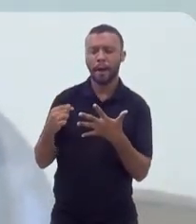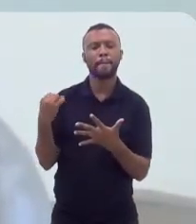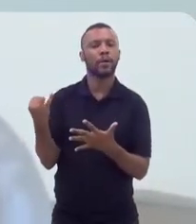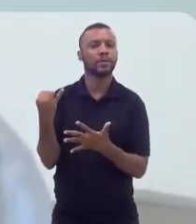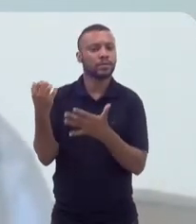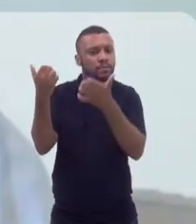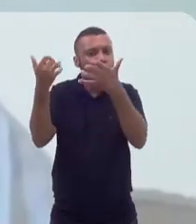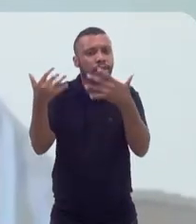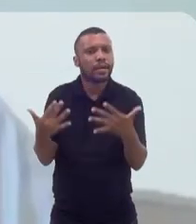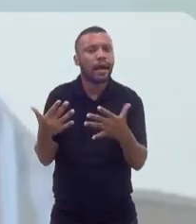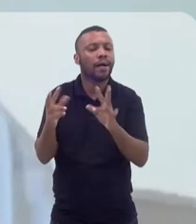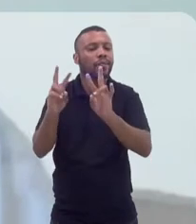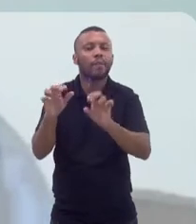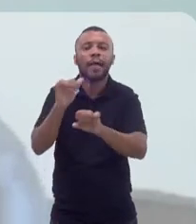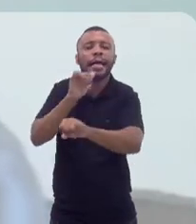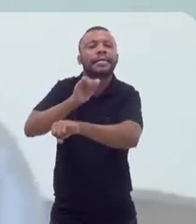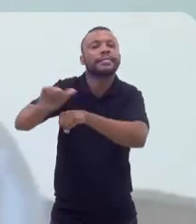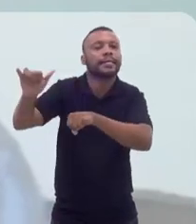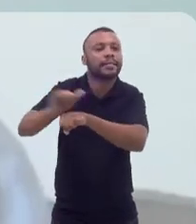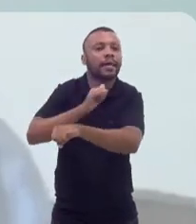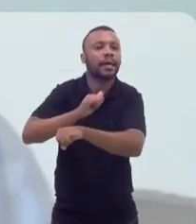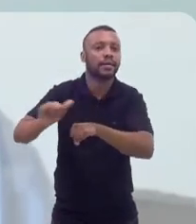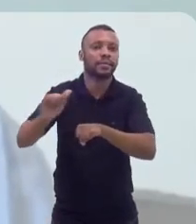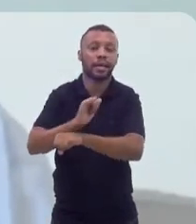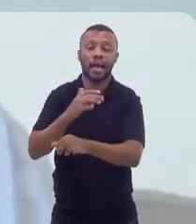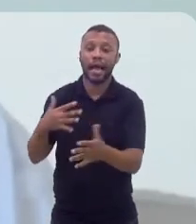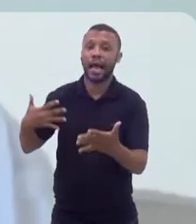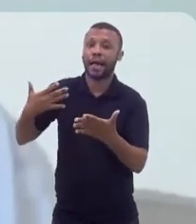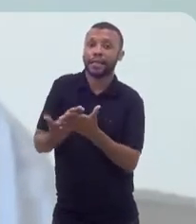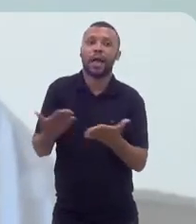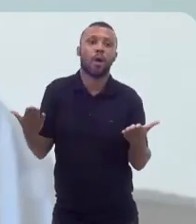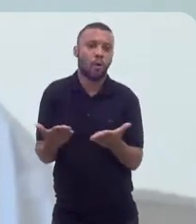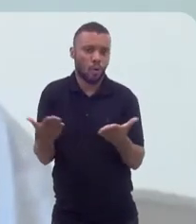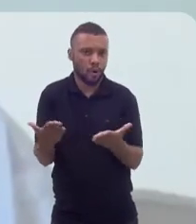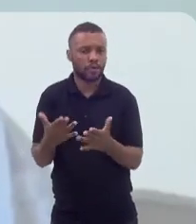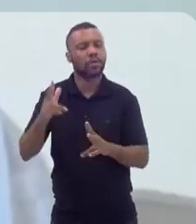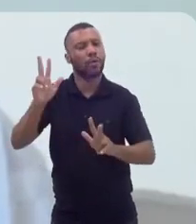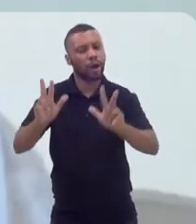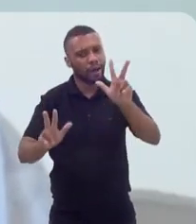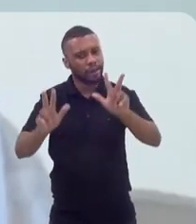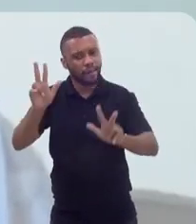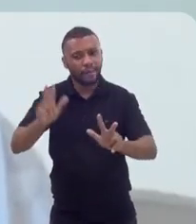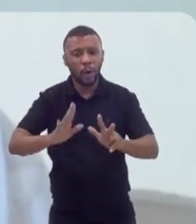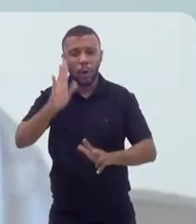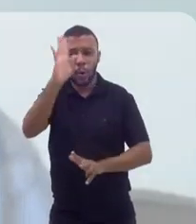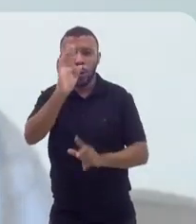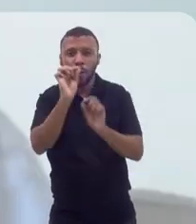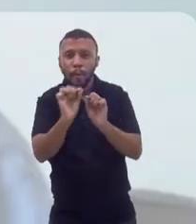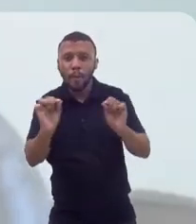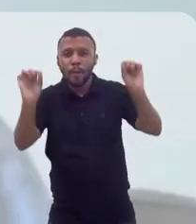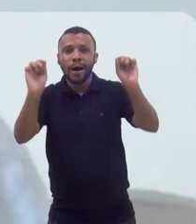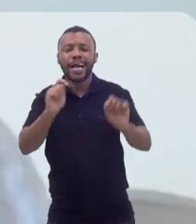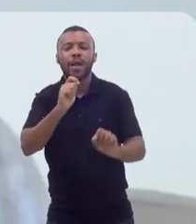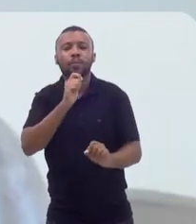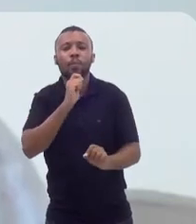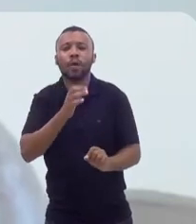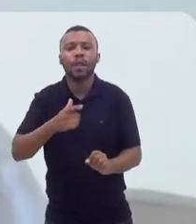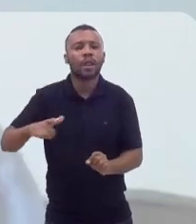tratar estrategicamente. Até hoje, o carnaval brasileiro não tem uma